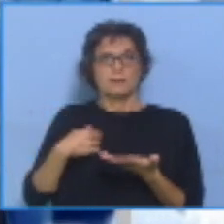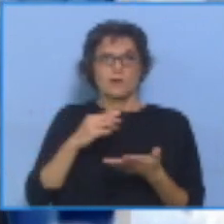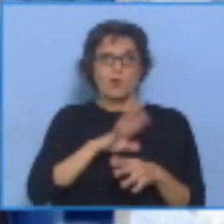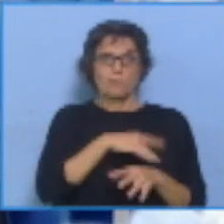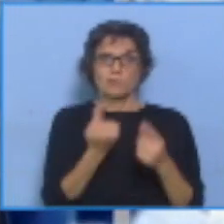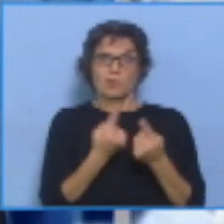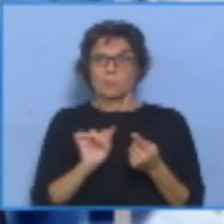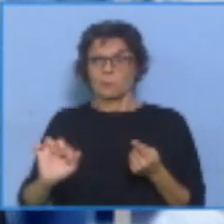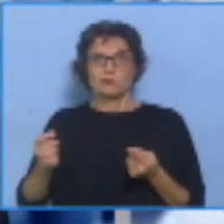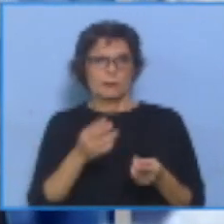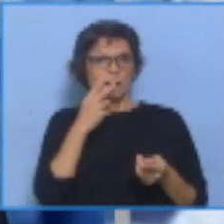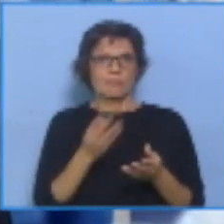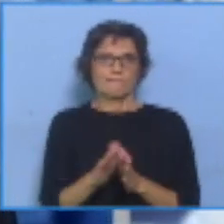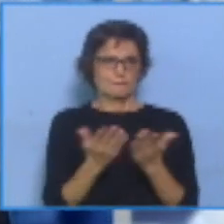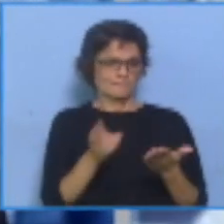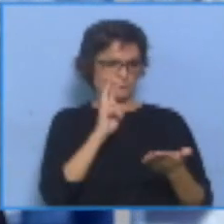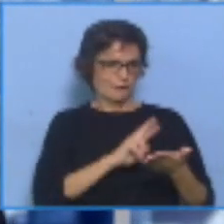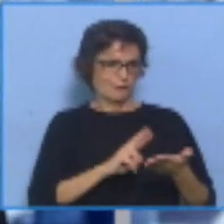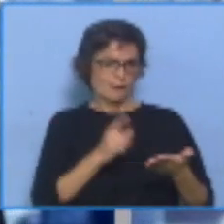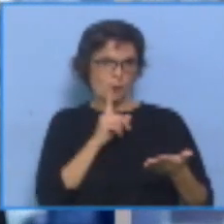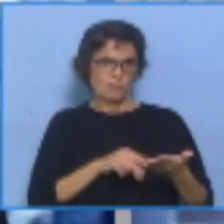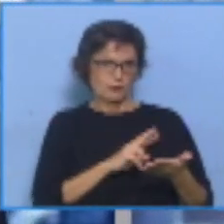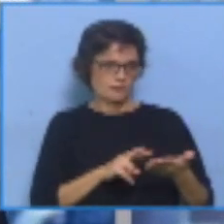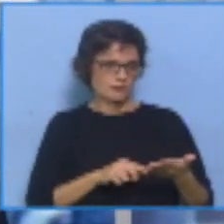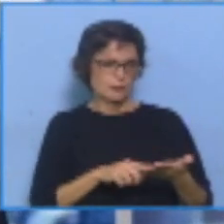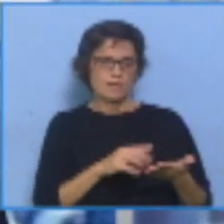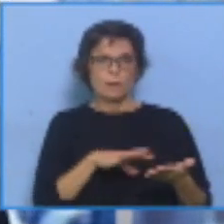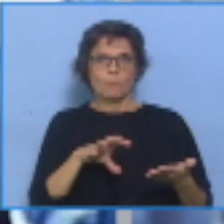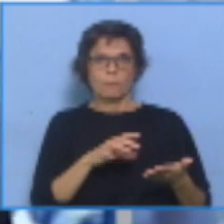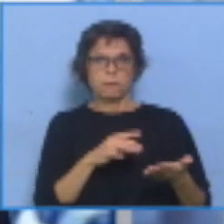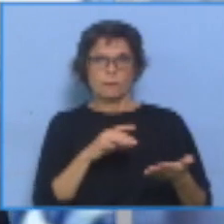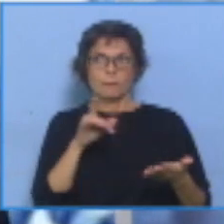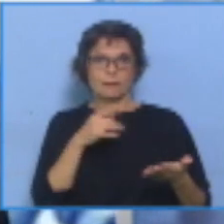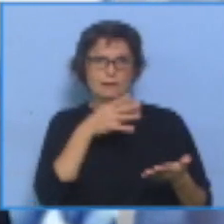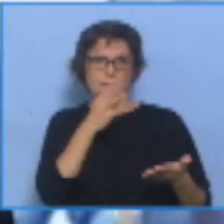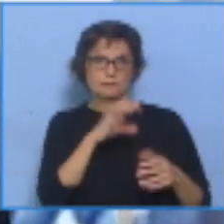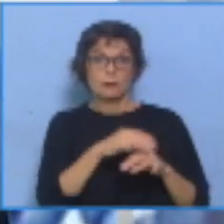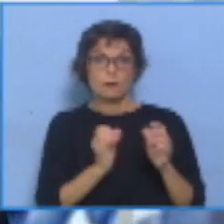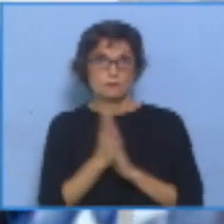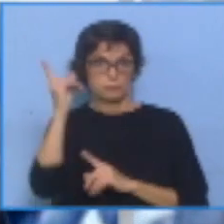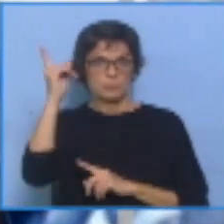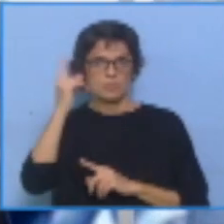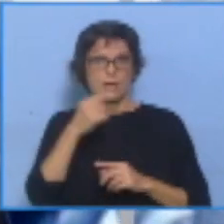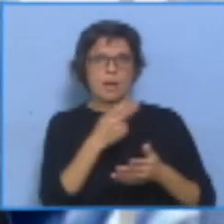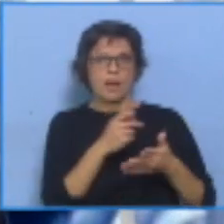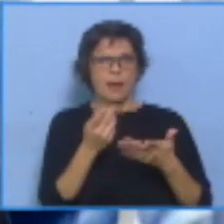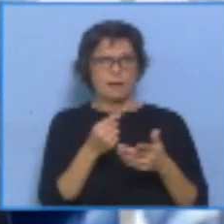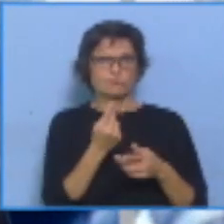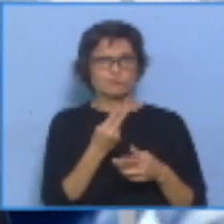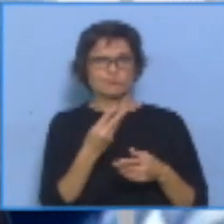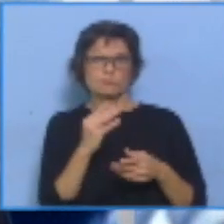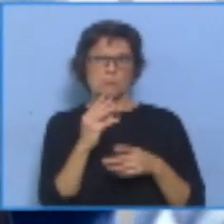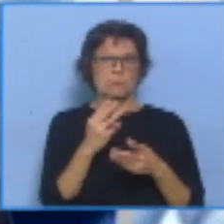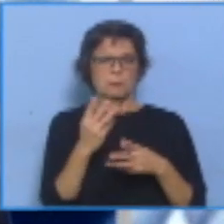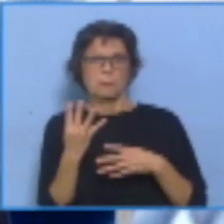poemas em que ela, de uma maneira direta ou indireta, fala mais de Deus, e há 3 ou 4 versos que eu acho fundamentais